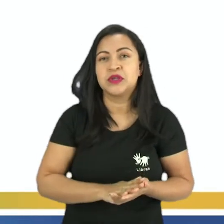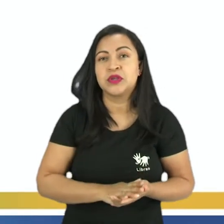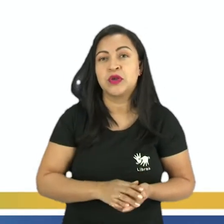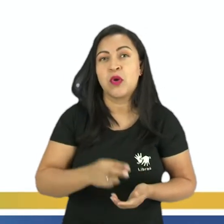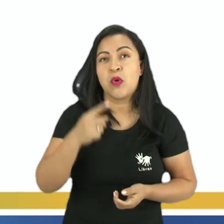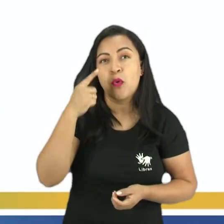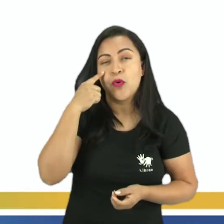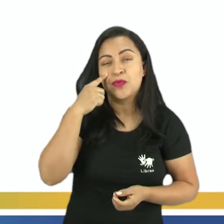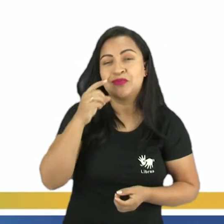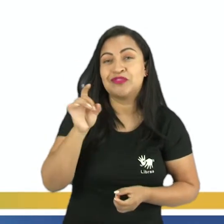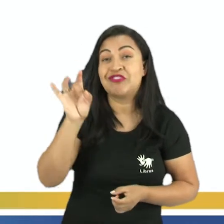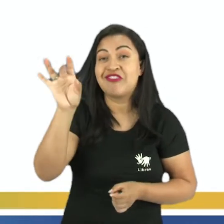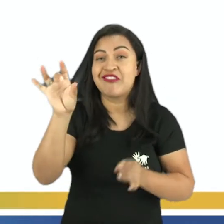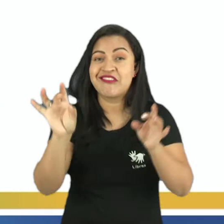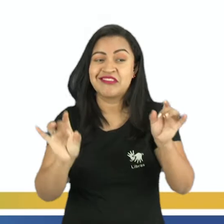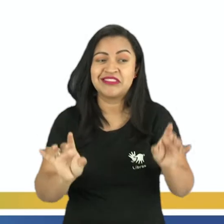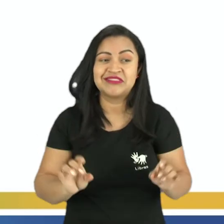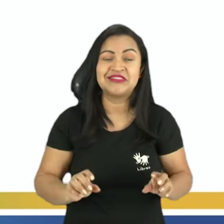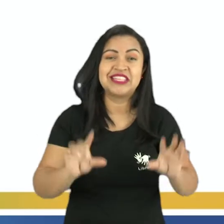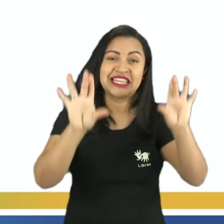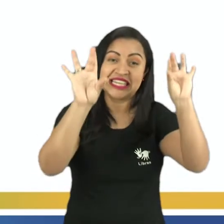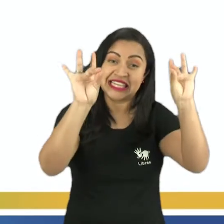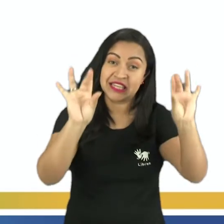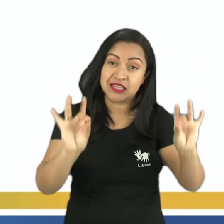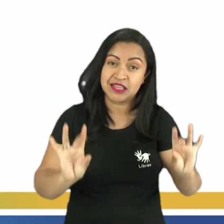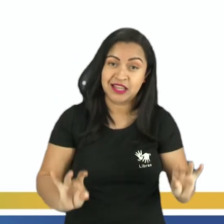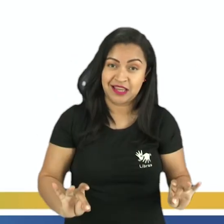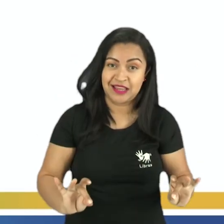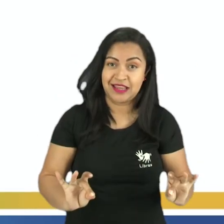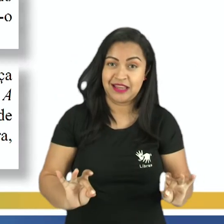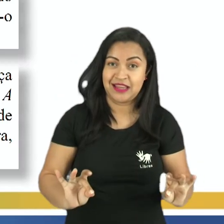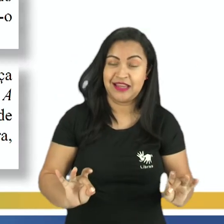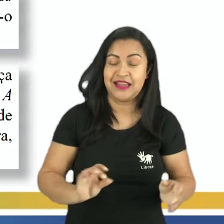dos detalhes. Vamos analisar?